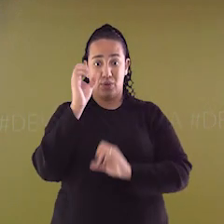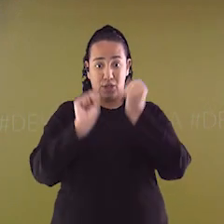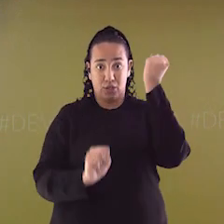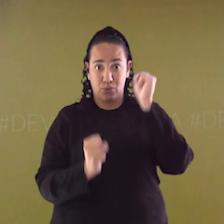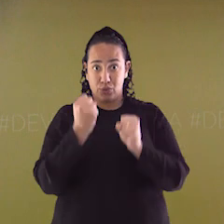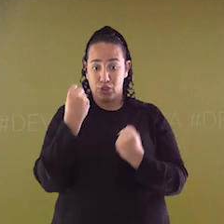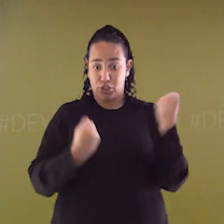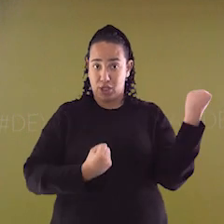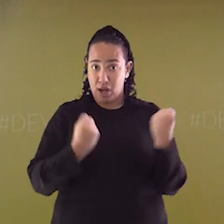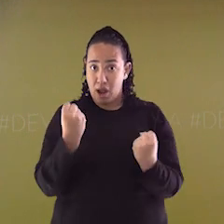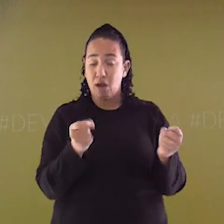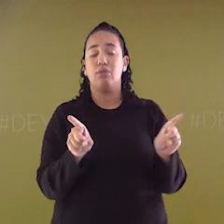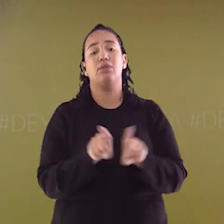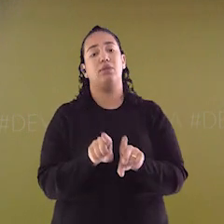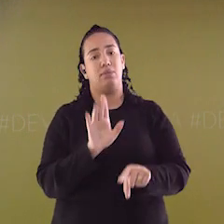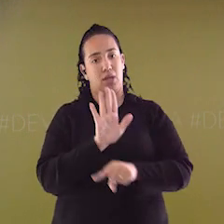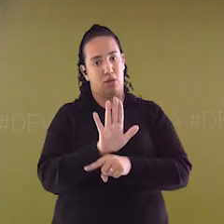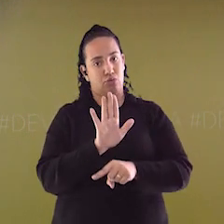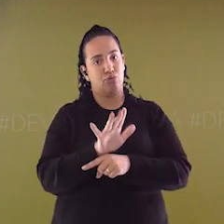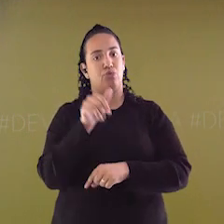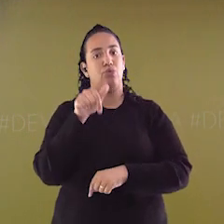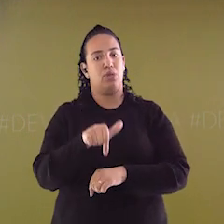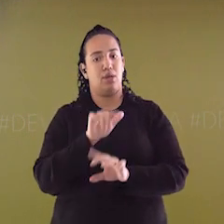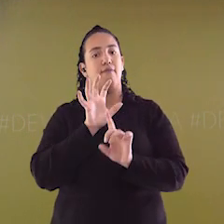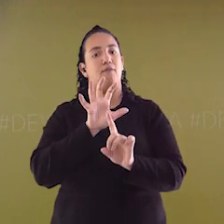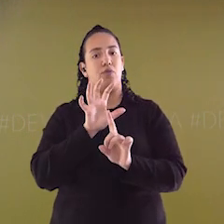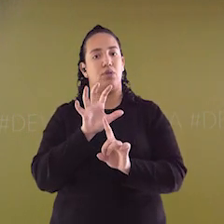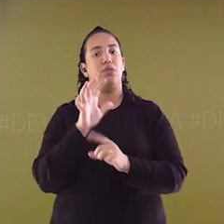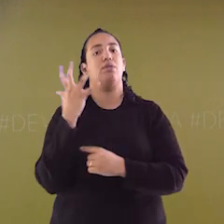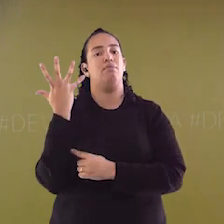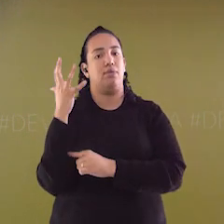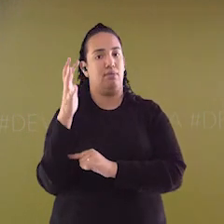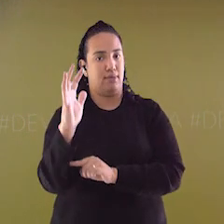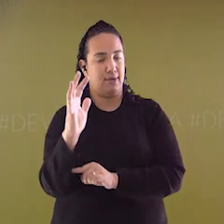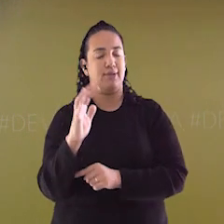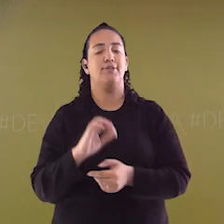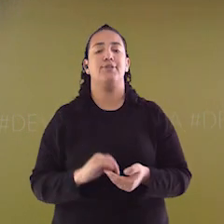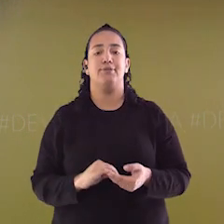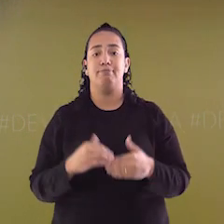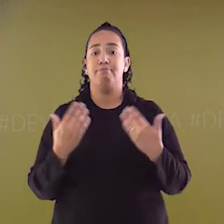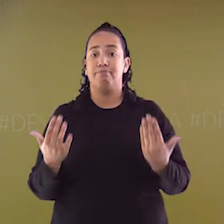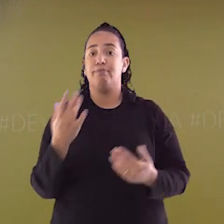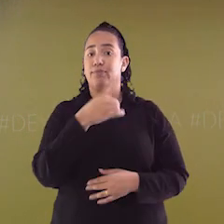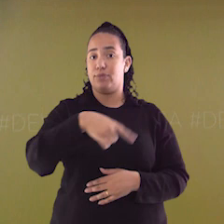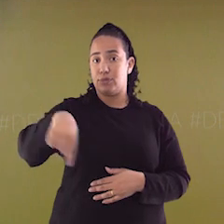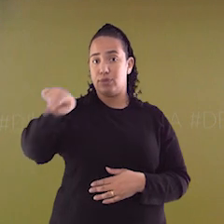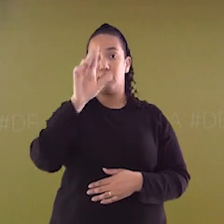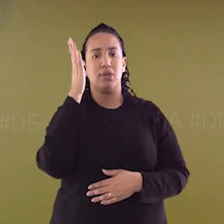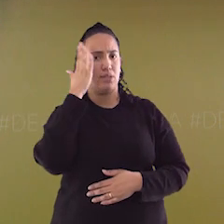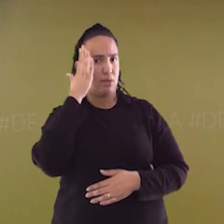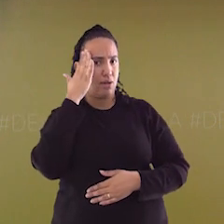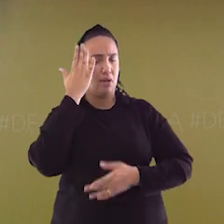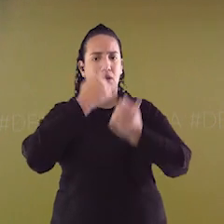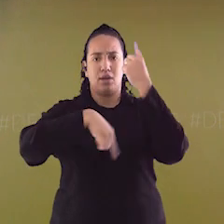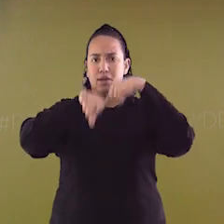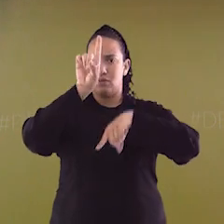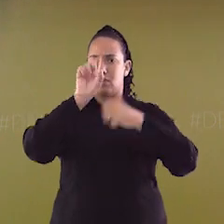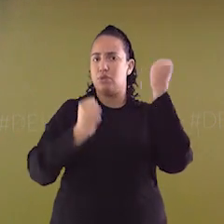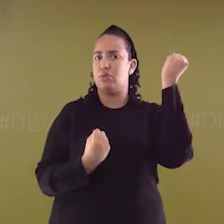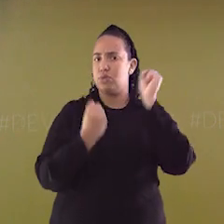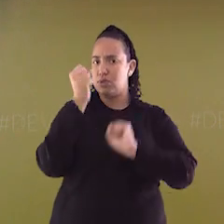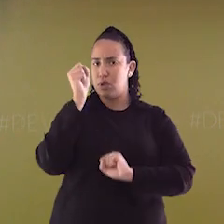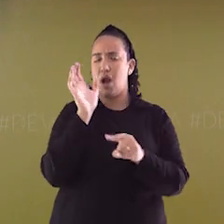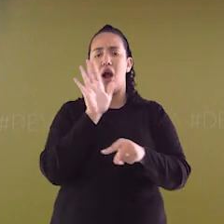indústria automobilística também contribuiu para esse processo. Não se pode negar que a Revolução Industrial ela